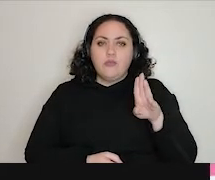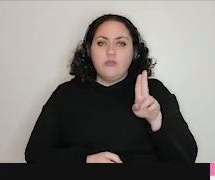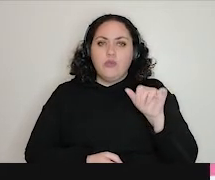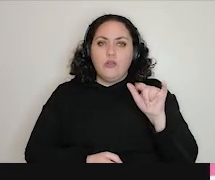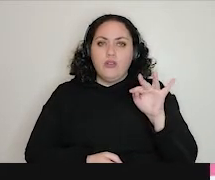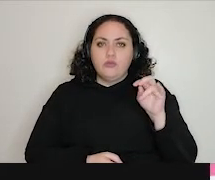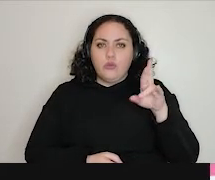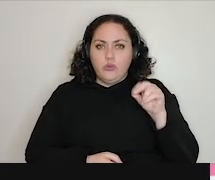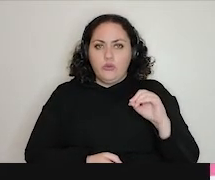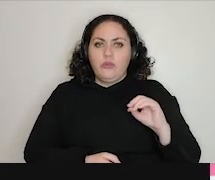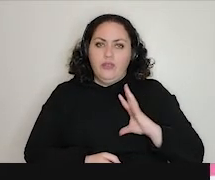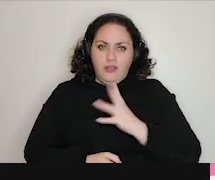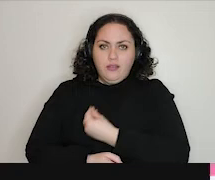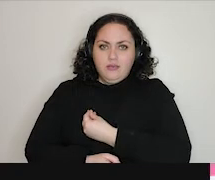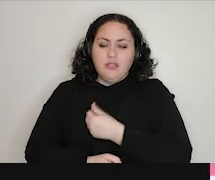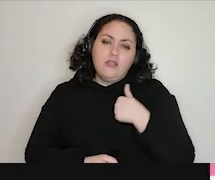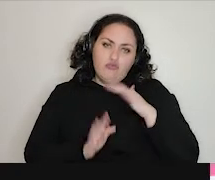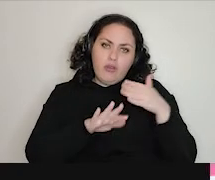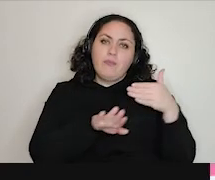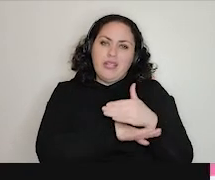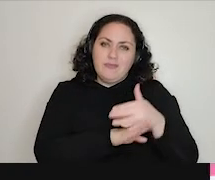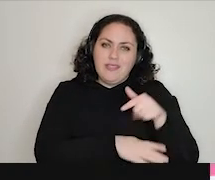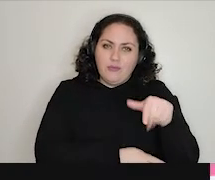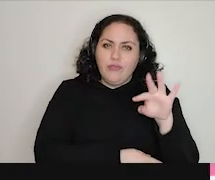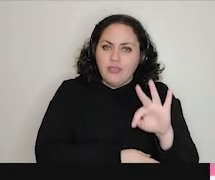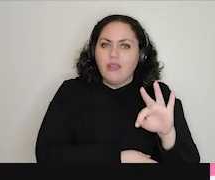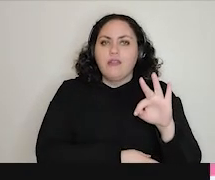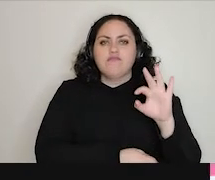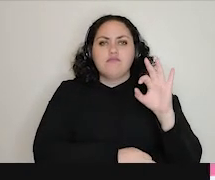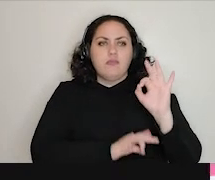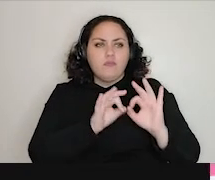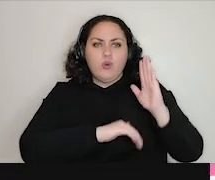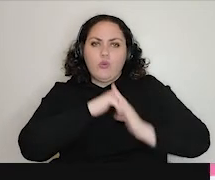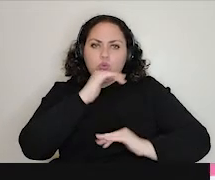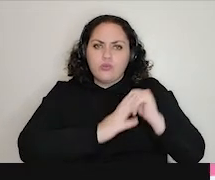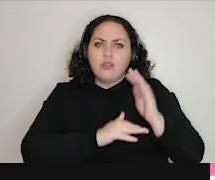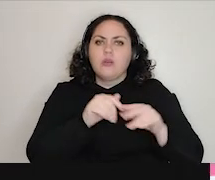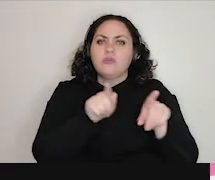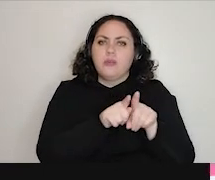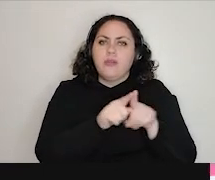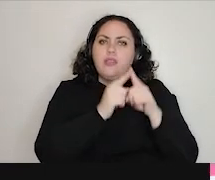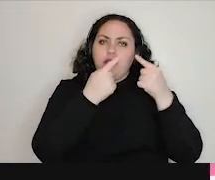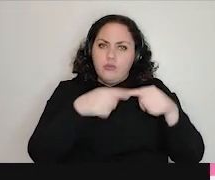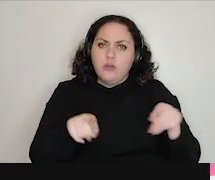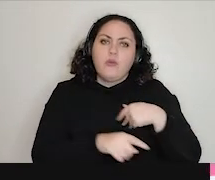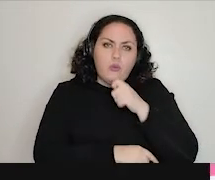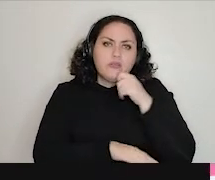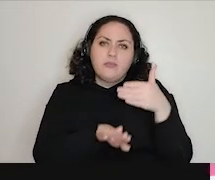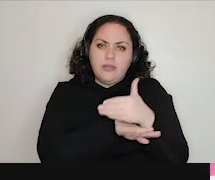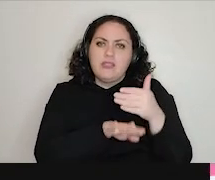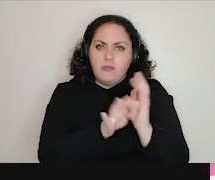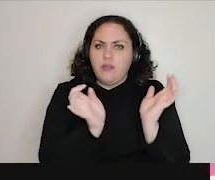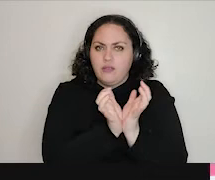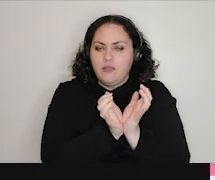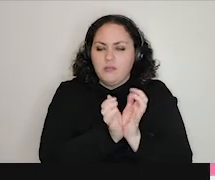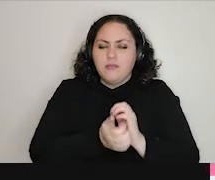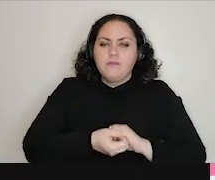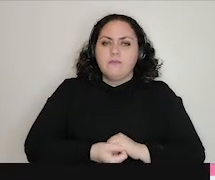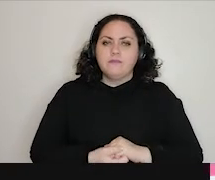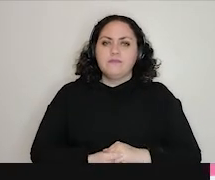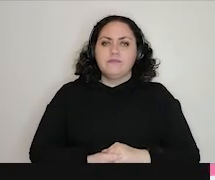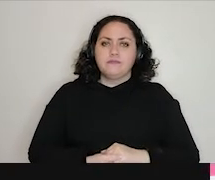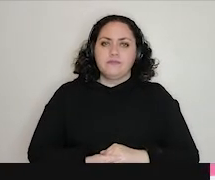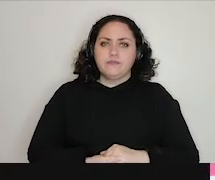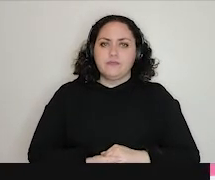T, que eu participei da construção, participei da inauguração, ainda componho equipe.